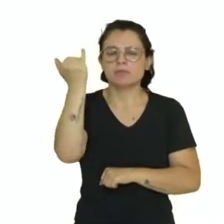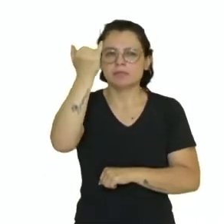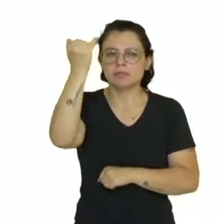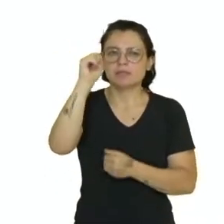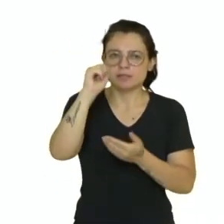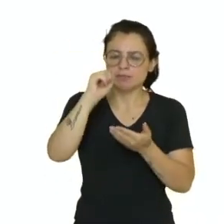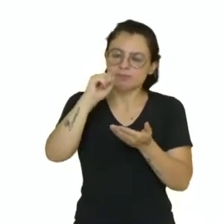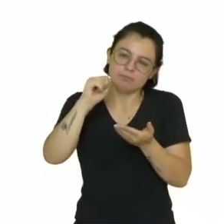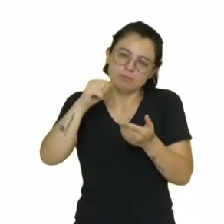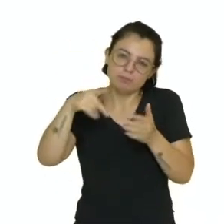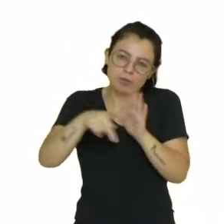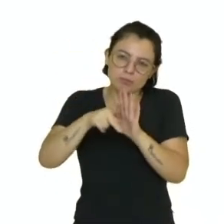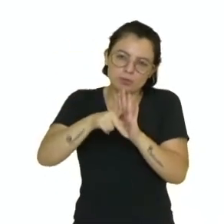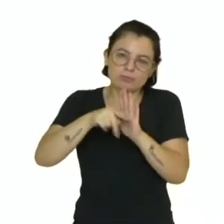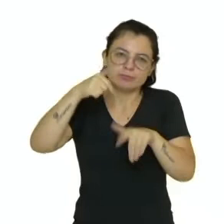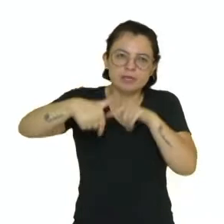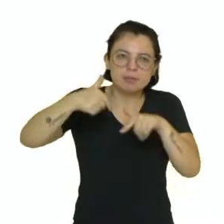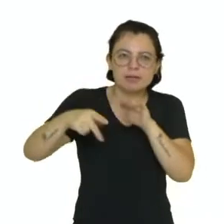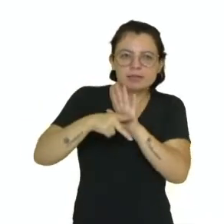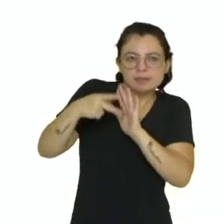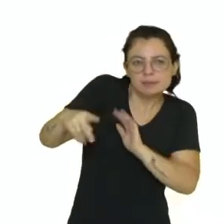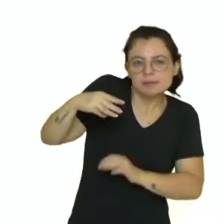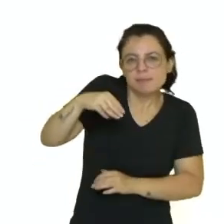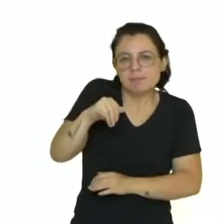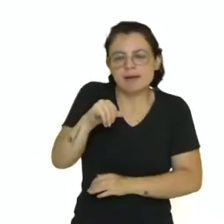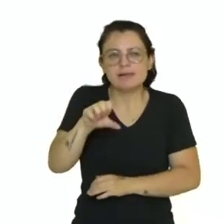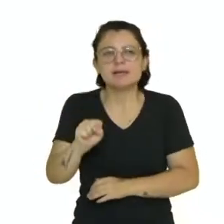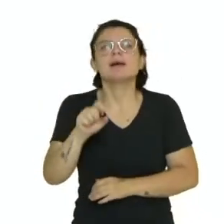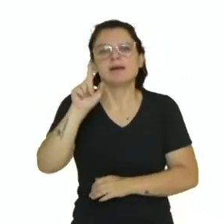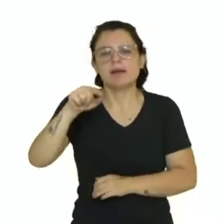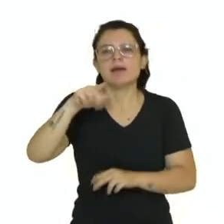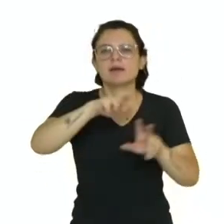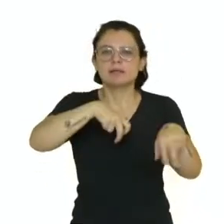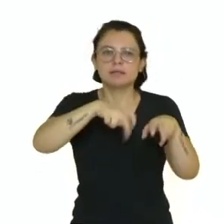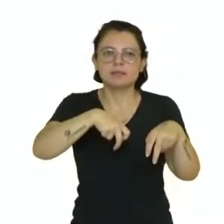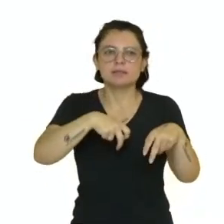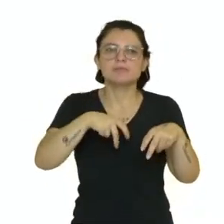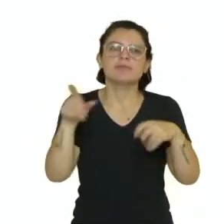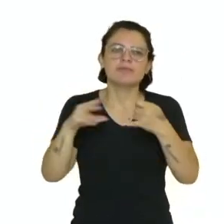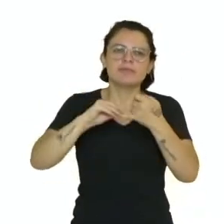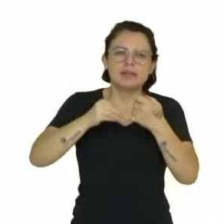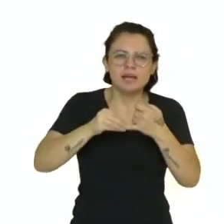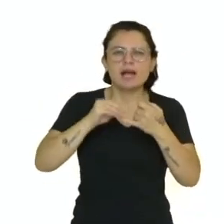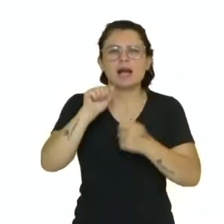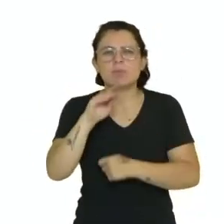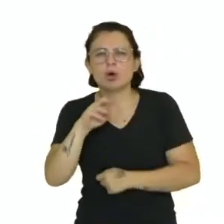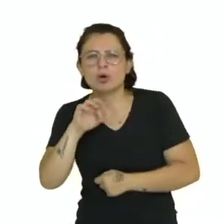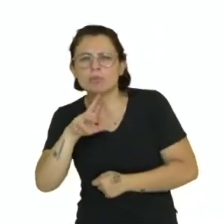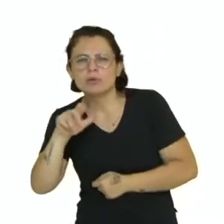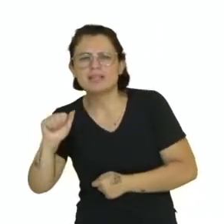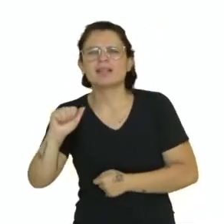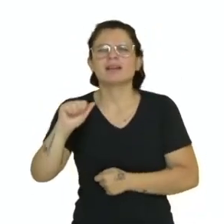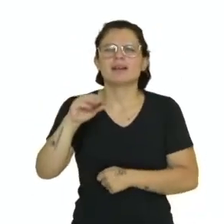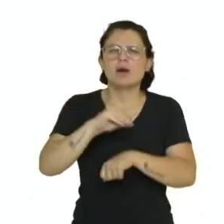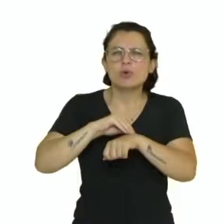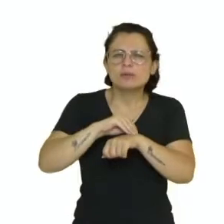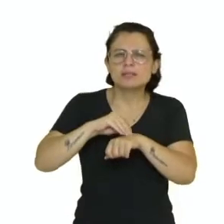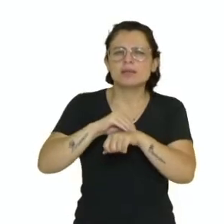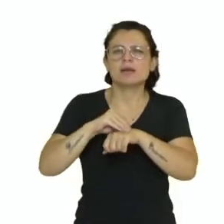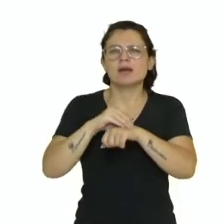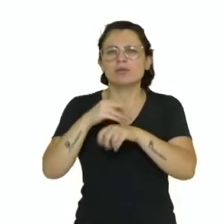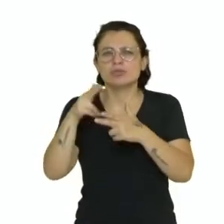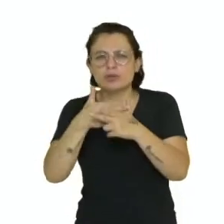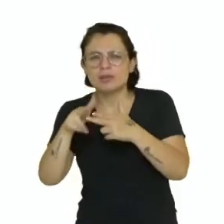econômica dos maias foi a agricultura, né? Eles cultivavam feijão, abóbora, algodão, cacau, abacate e milho. O milho